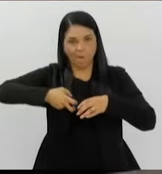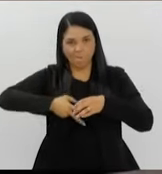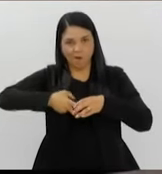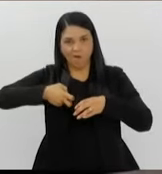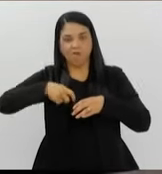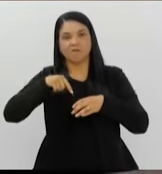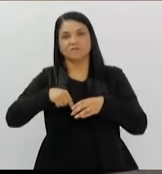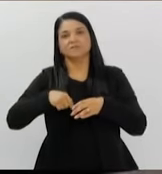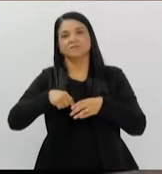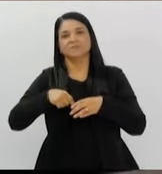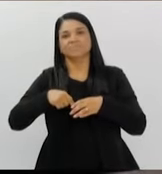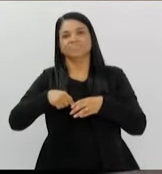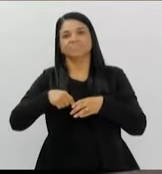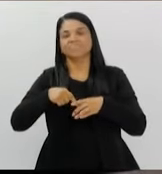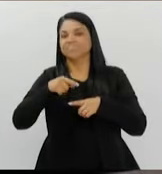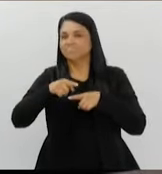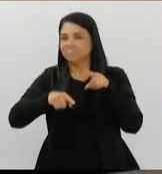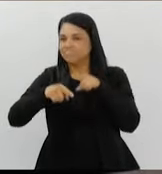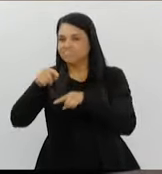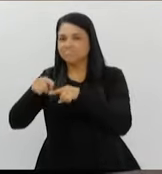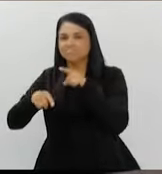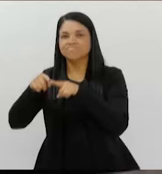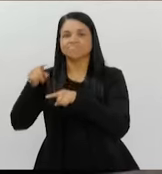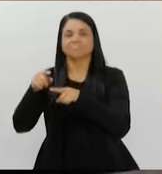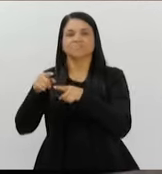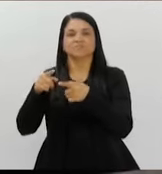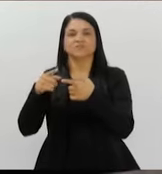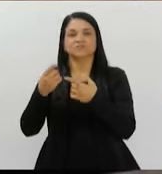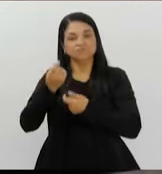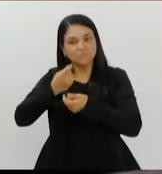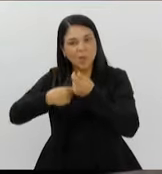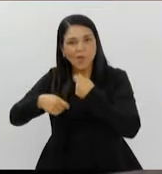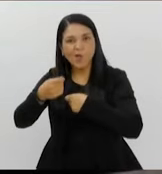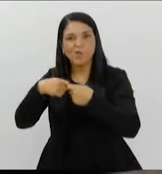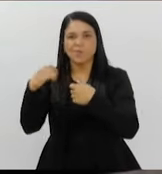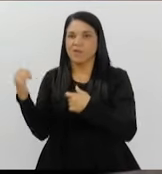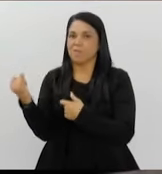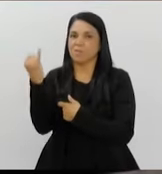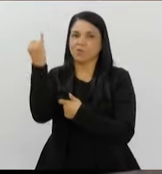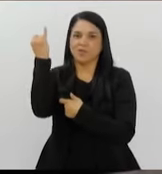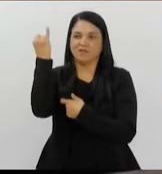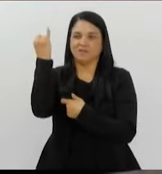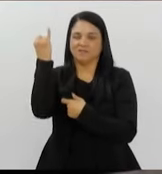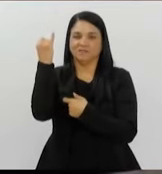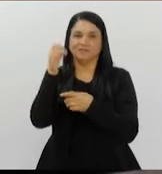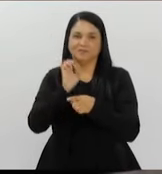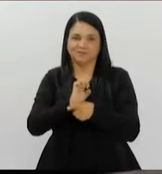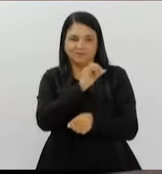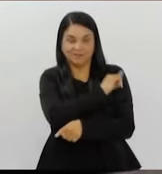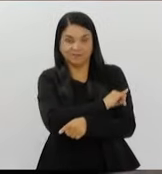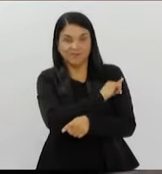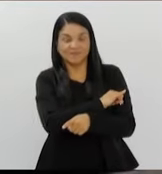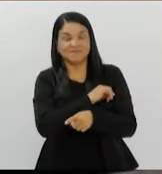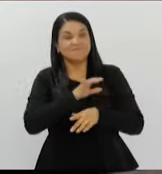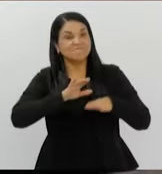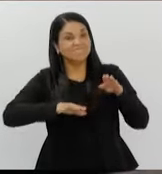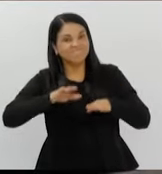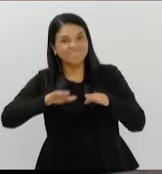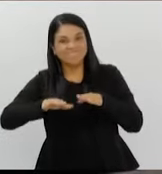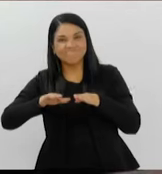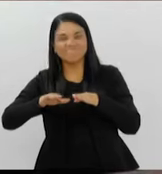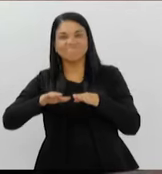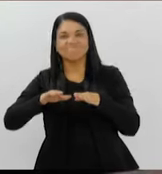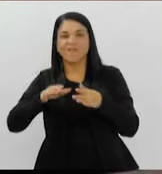uma ferramenta de enriquecimento econômico do nosso estado, mas, por vezes, nós temos